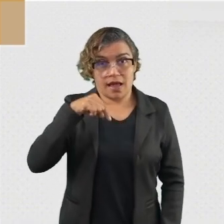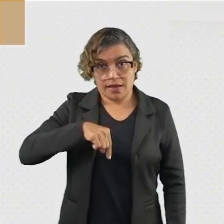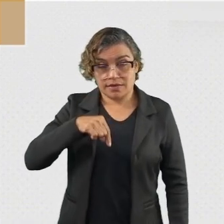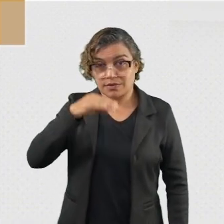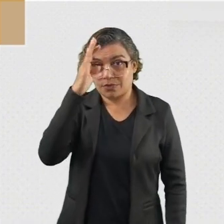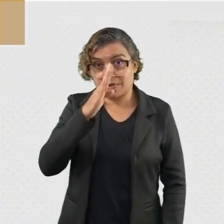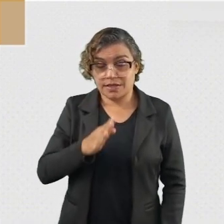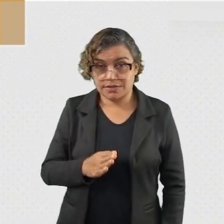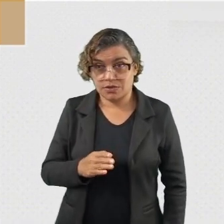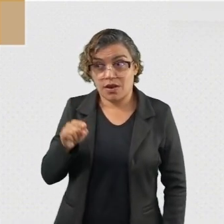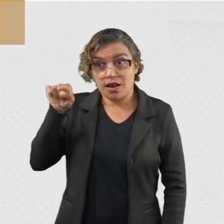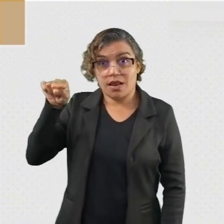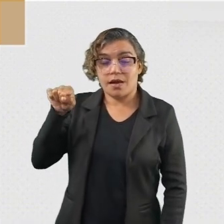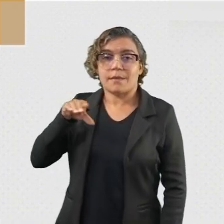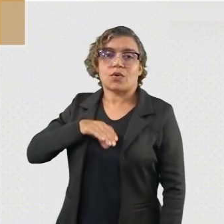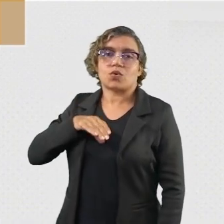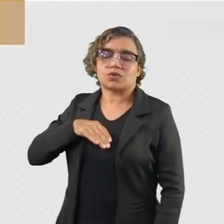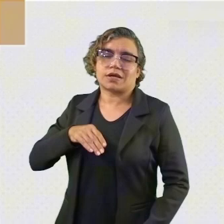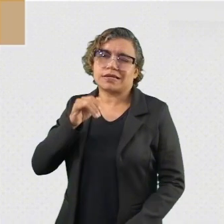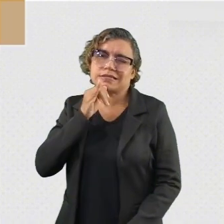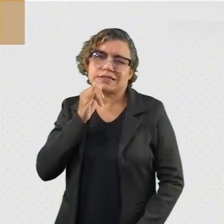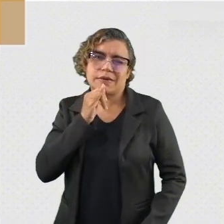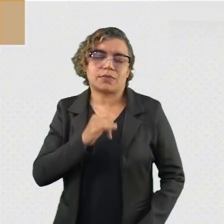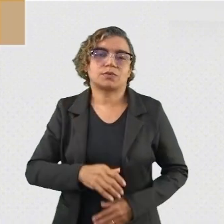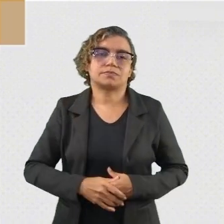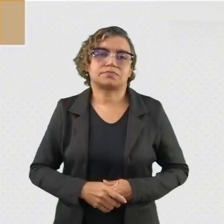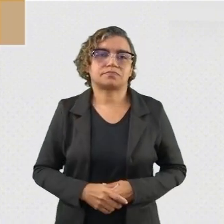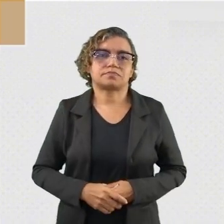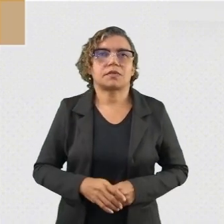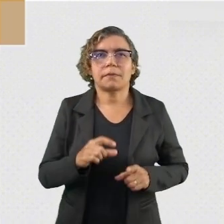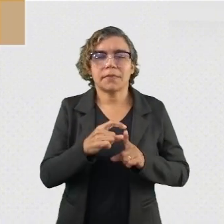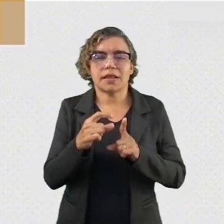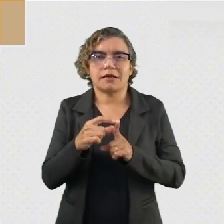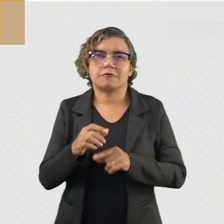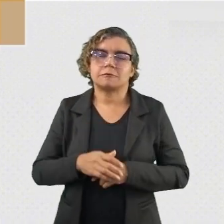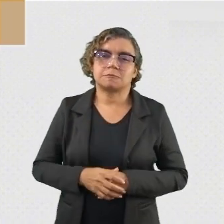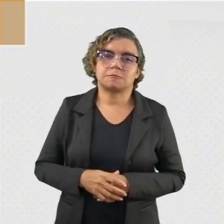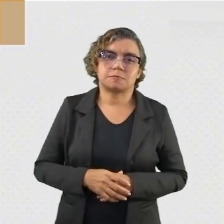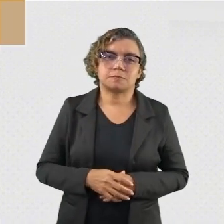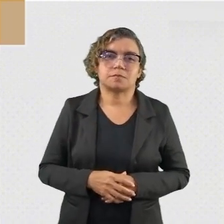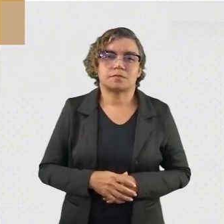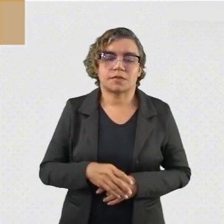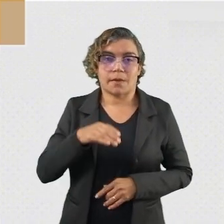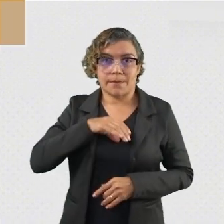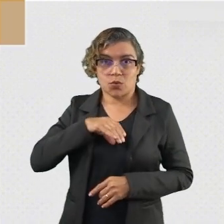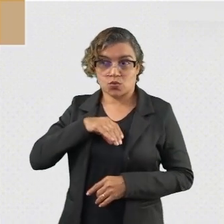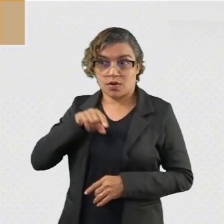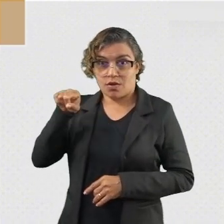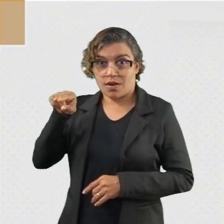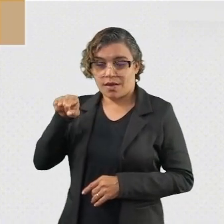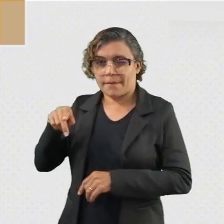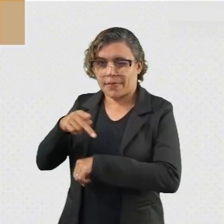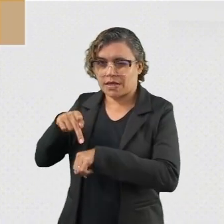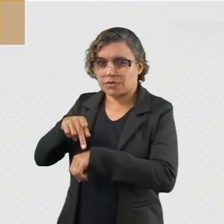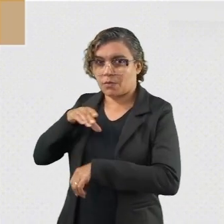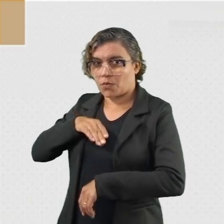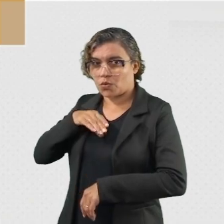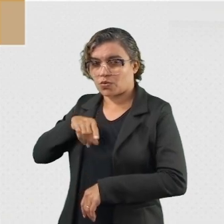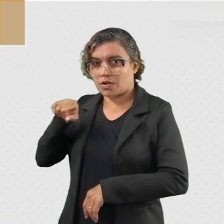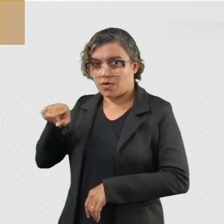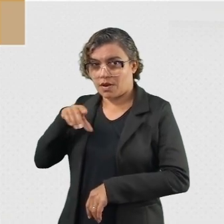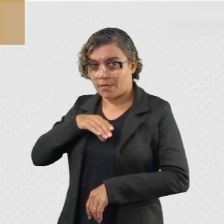Brasil e lá em Portugal. Vamos pensar, por exemplo, em uma palavra. Em Portugal, tem uma palavra que eles